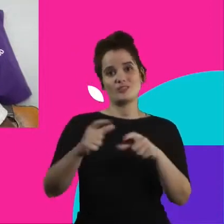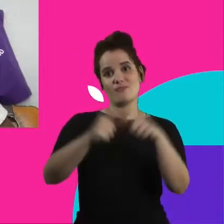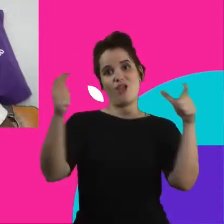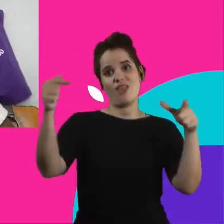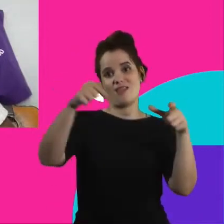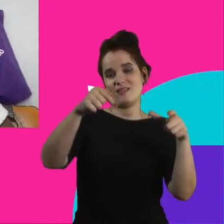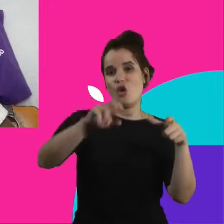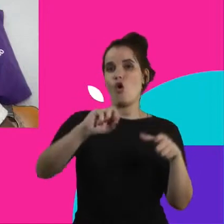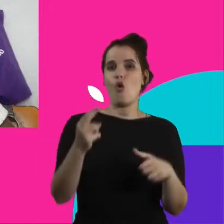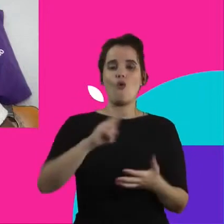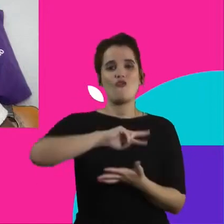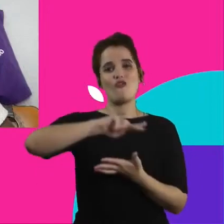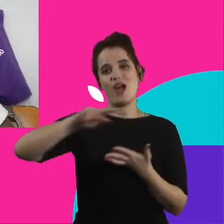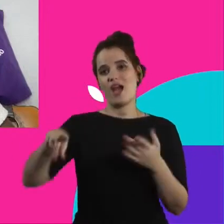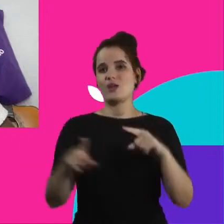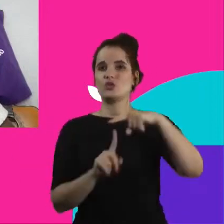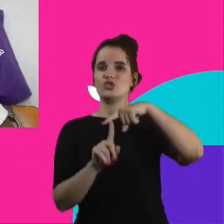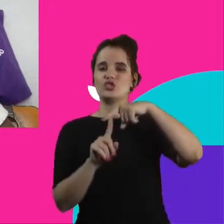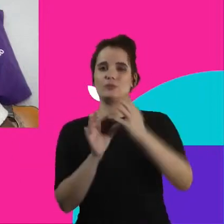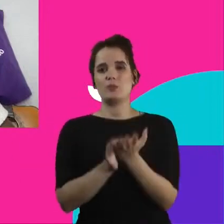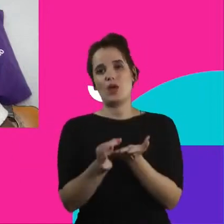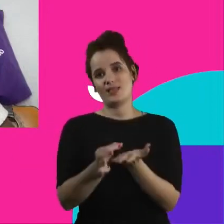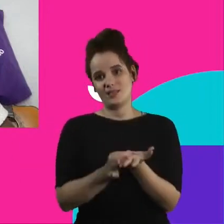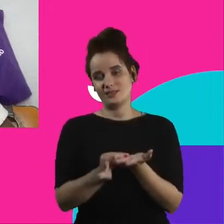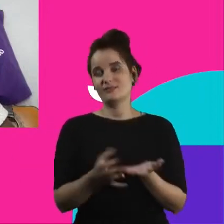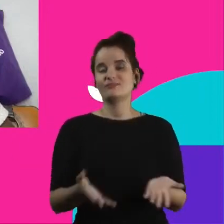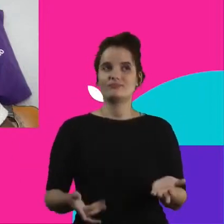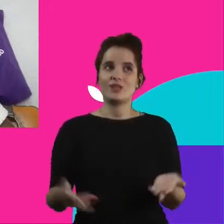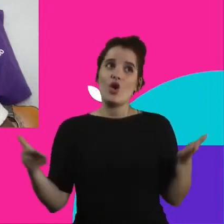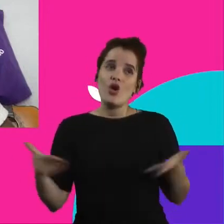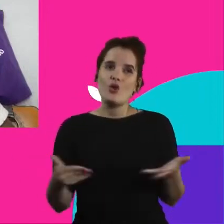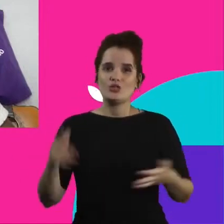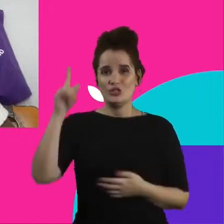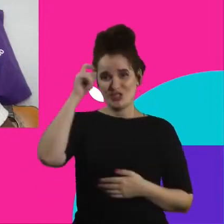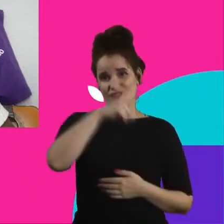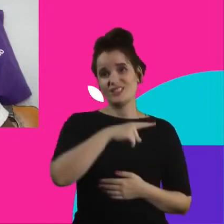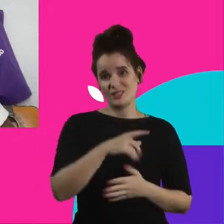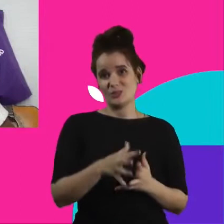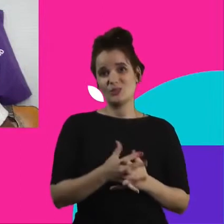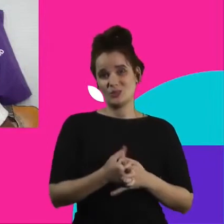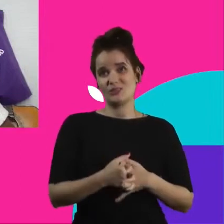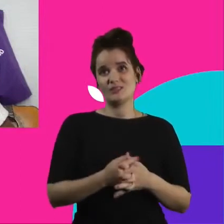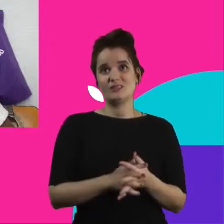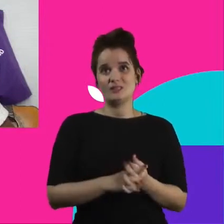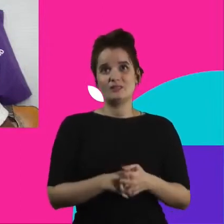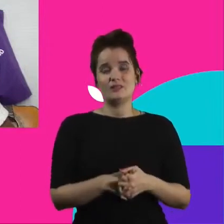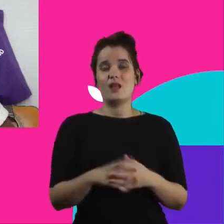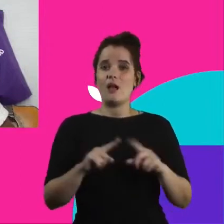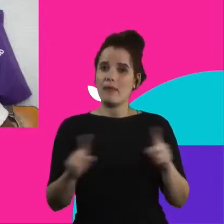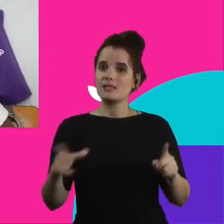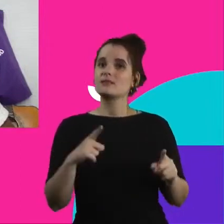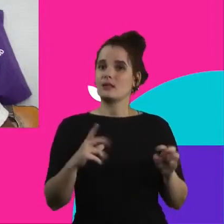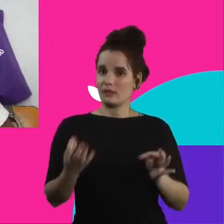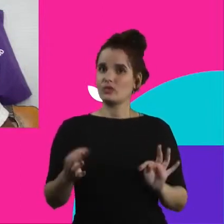vários sistemas, várias moedas, que é uma coisa que hoje ainda é difícil das pessoas imaginarem, mas a gente já tem tecnologia